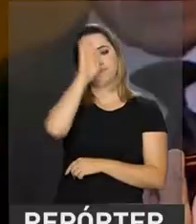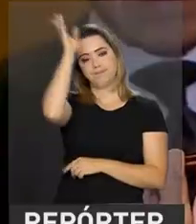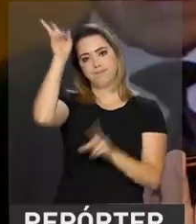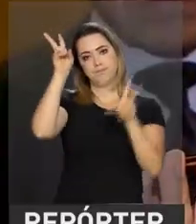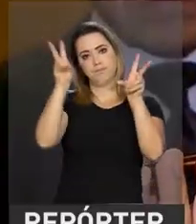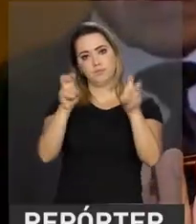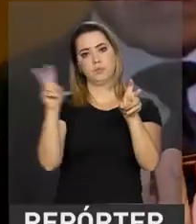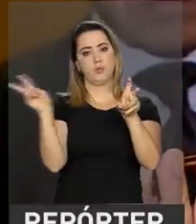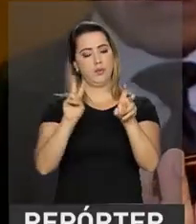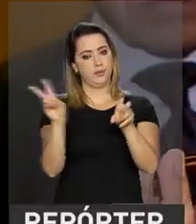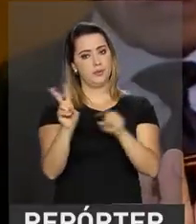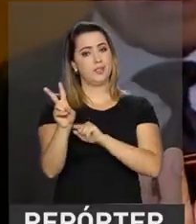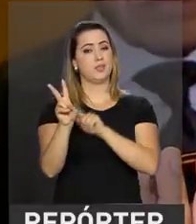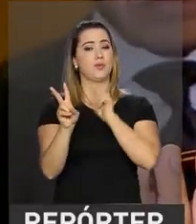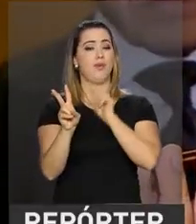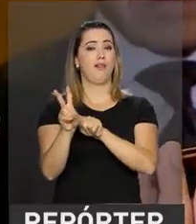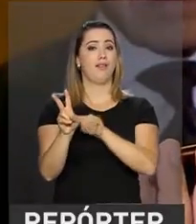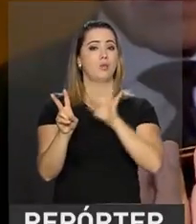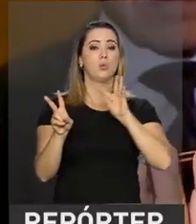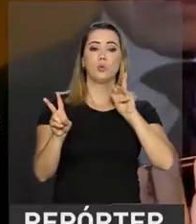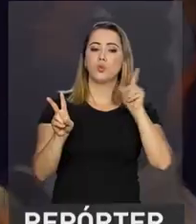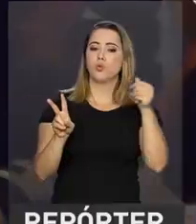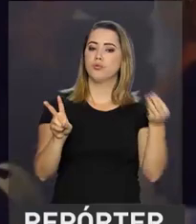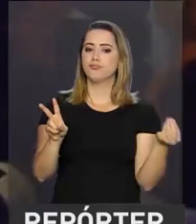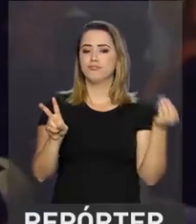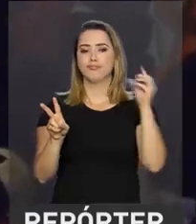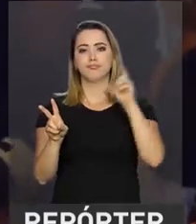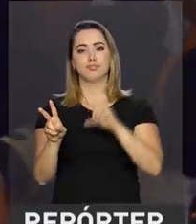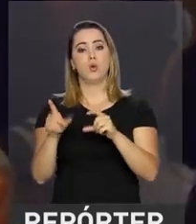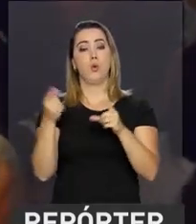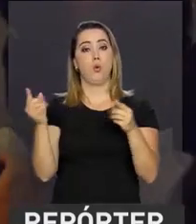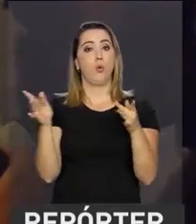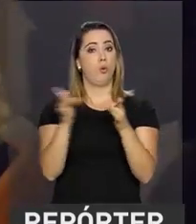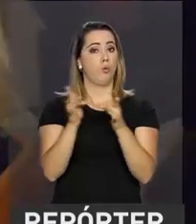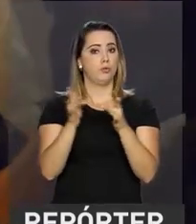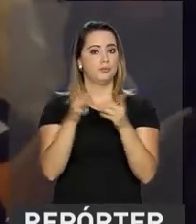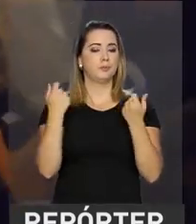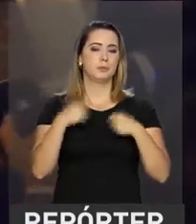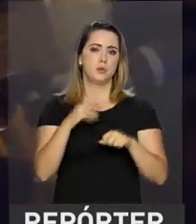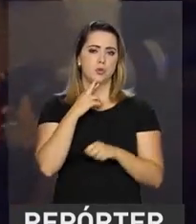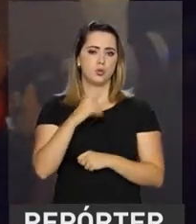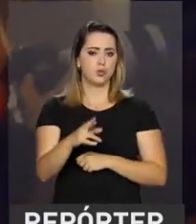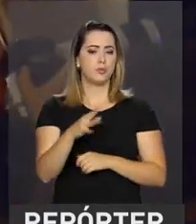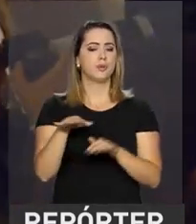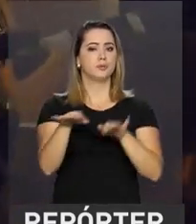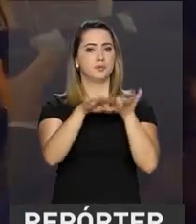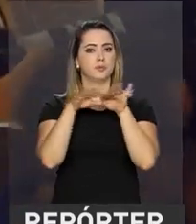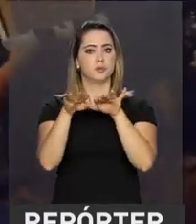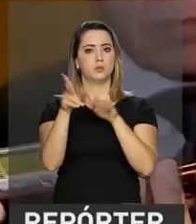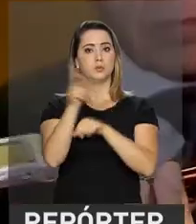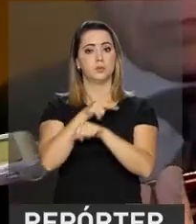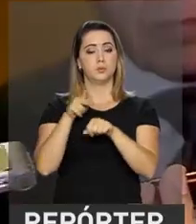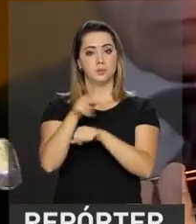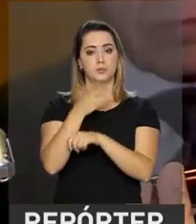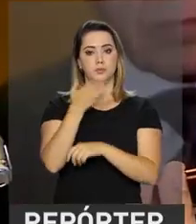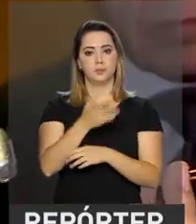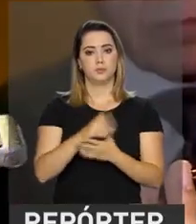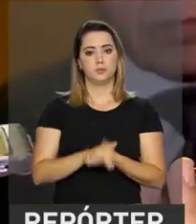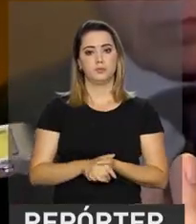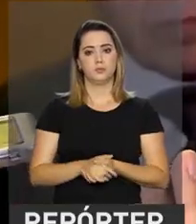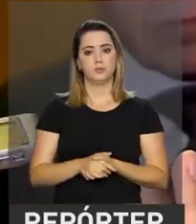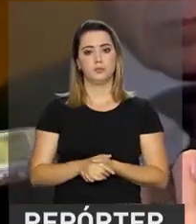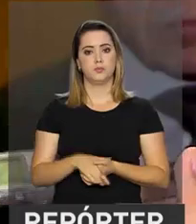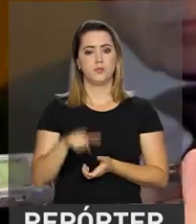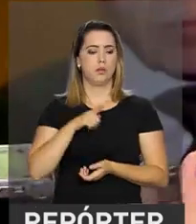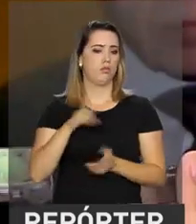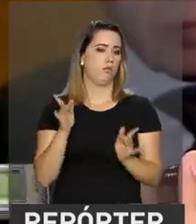O presidente Michel Temer disse que todos os participantes concordam que é preciso uma solução democrática para o país. E houve